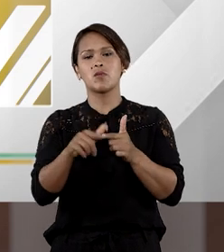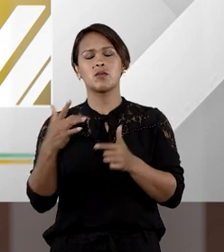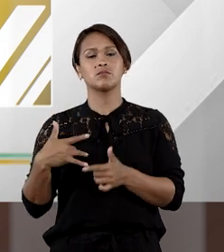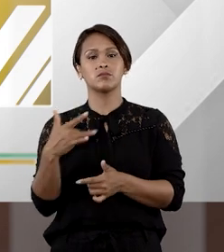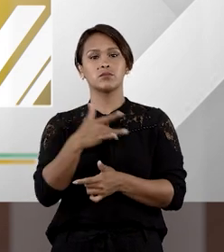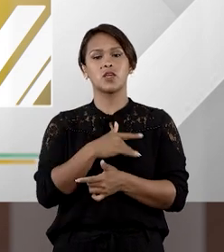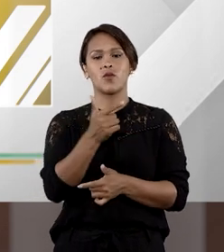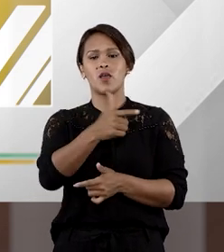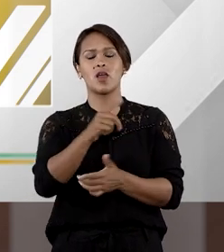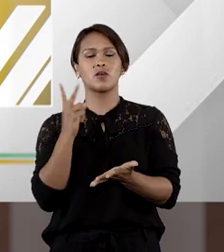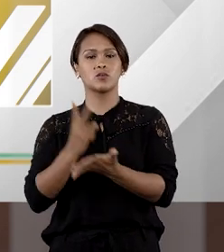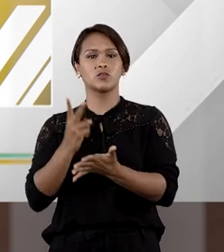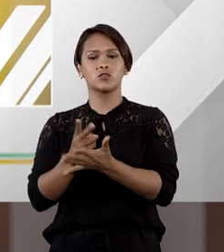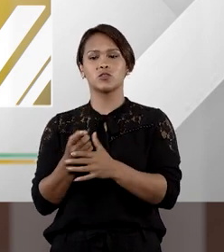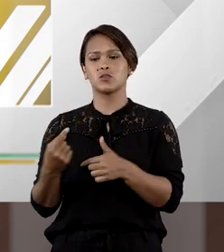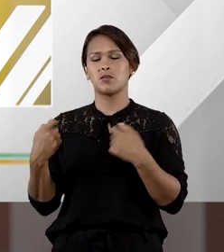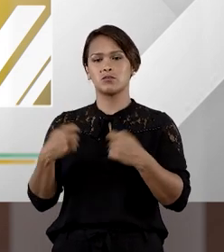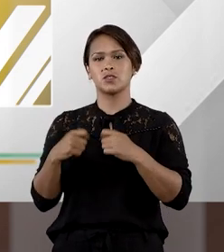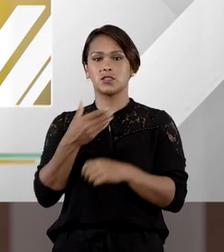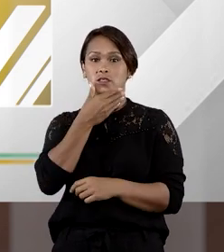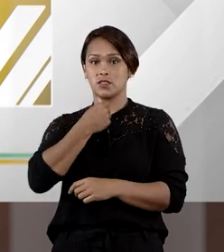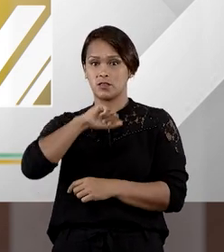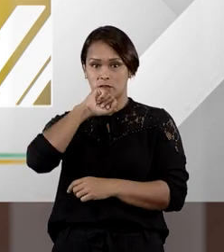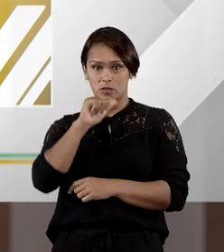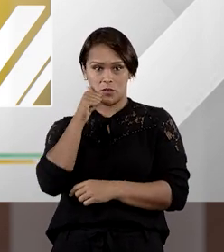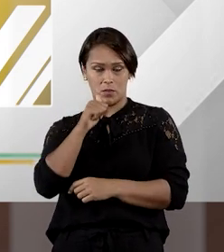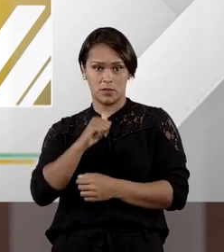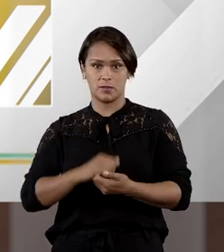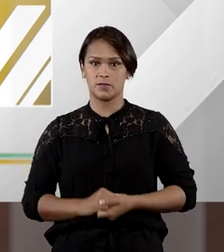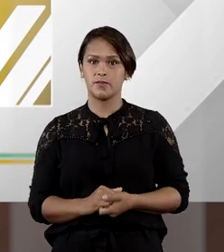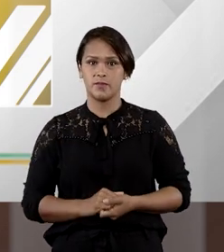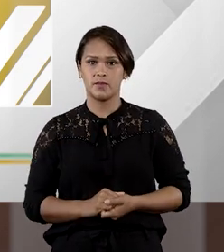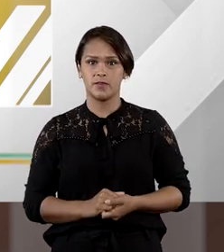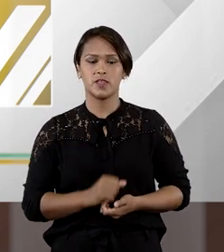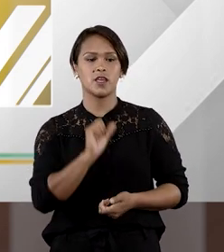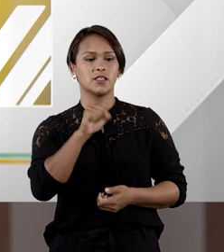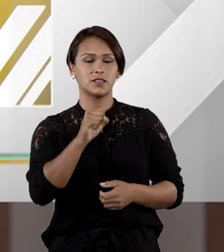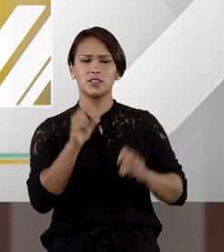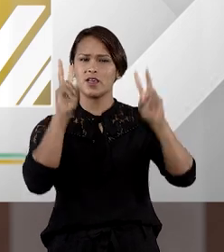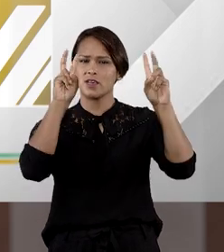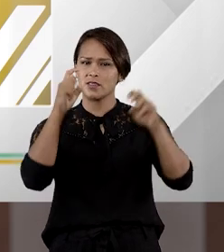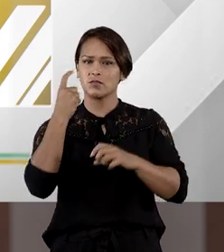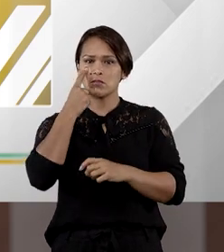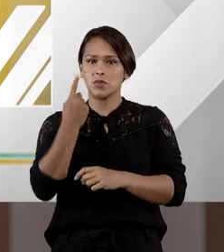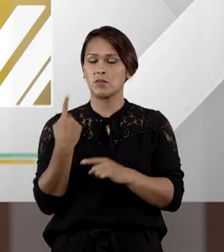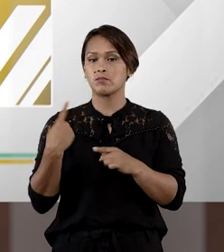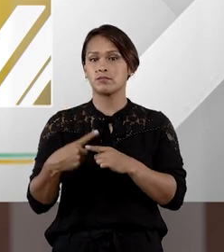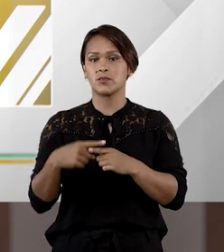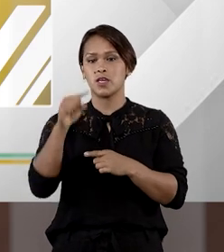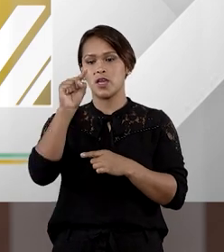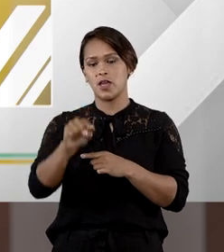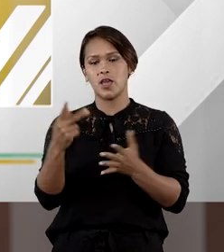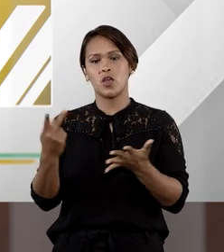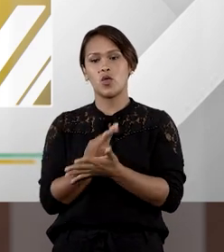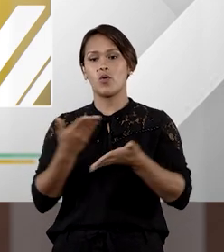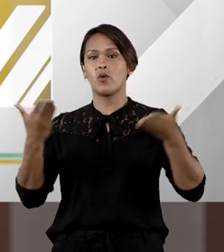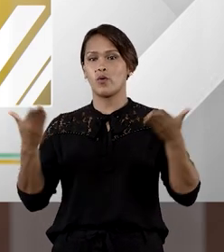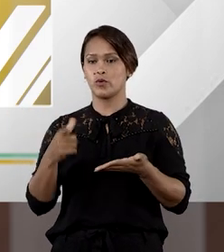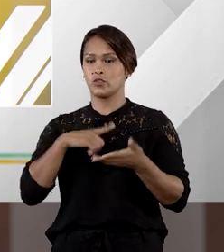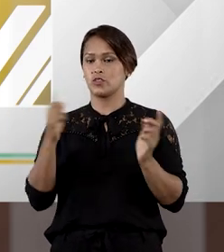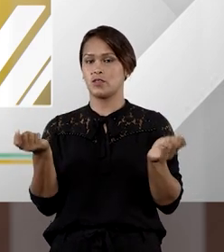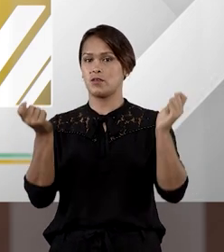saúde a não continuar dependendo dos pais? Esse tema também é bem interessante, né? Porque hoje